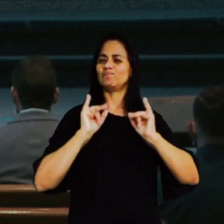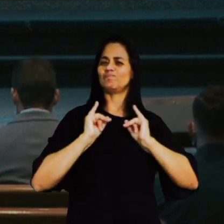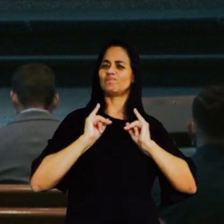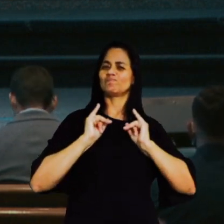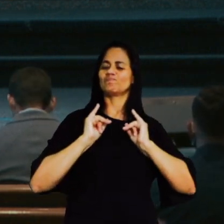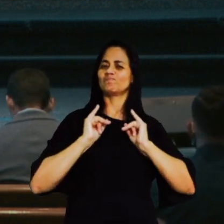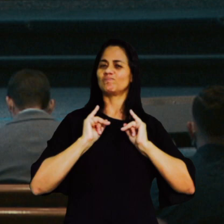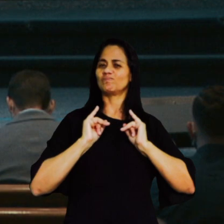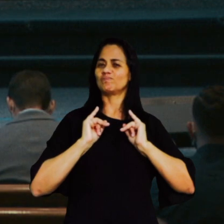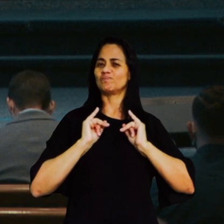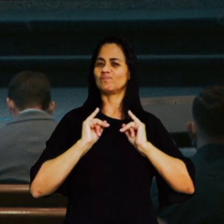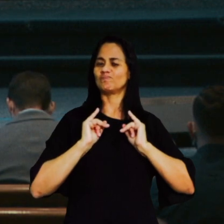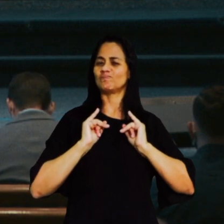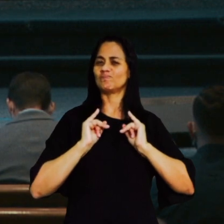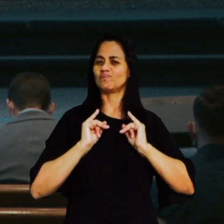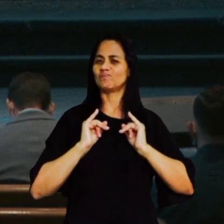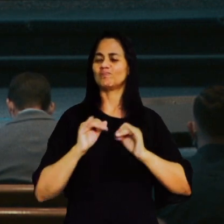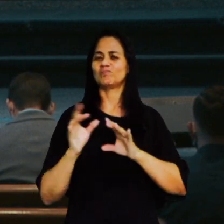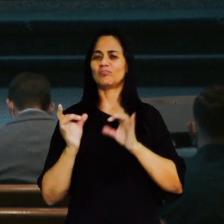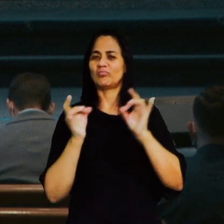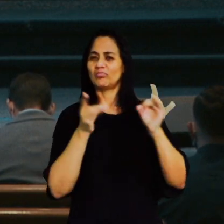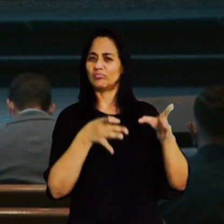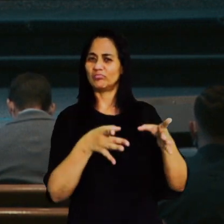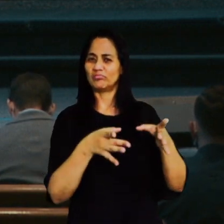Deixa eu continuar.